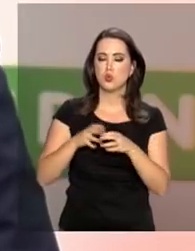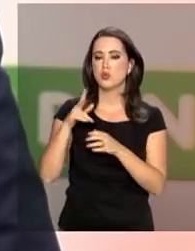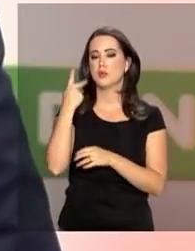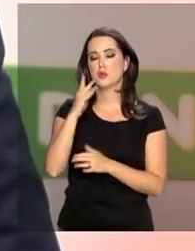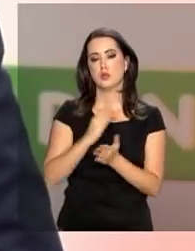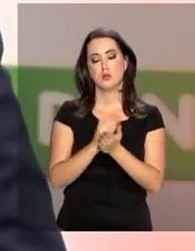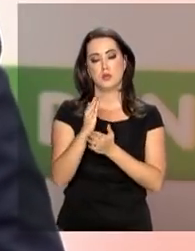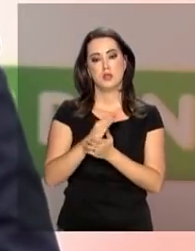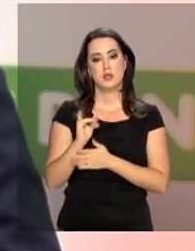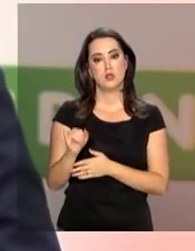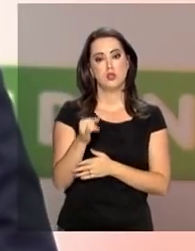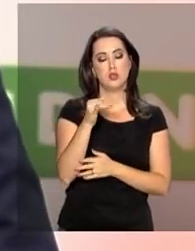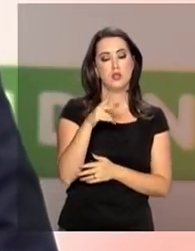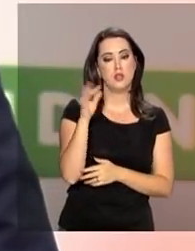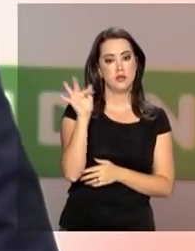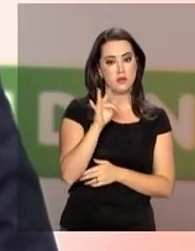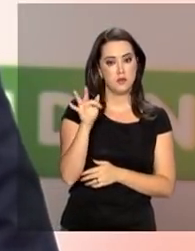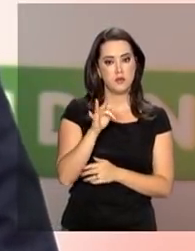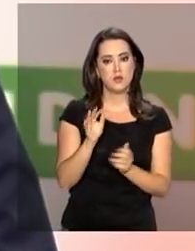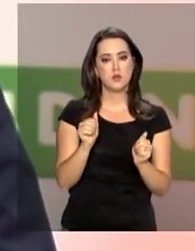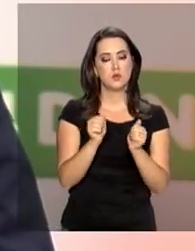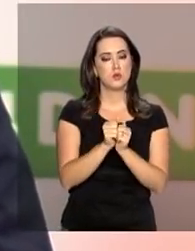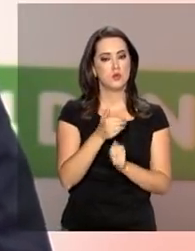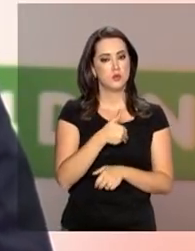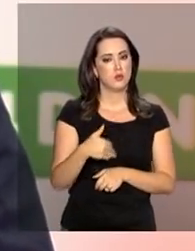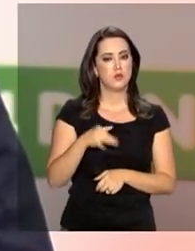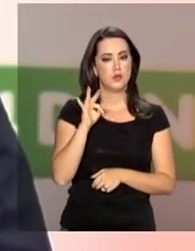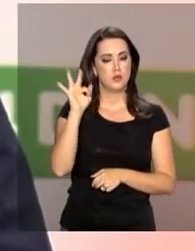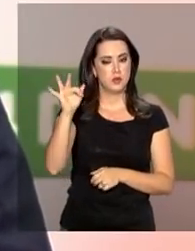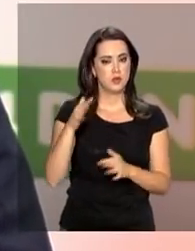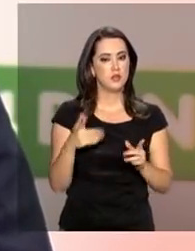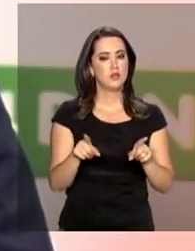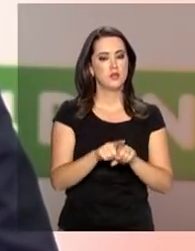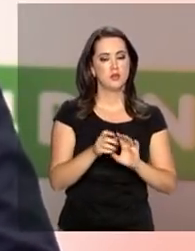janeiro, fevereiro, com essas demandas junto ao governo federal e ao Congresso Nacional.